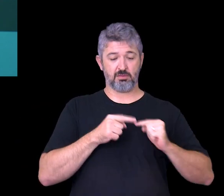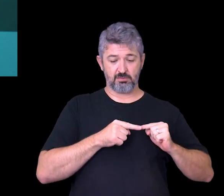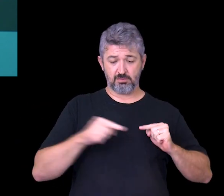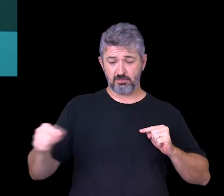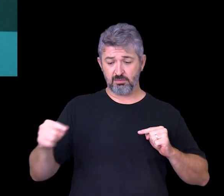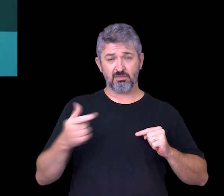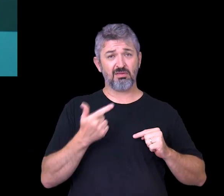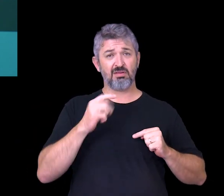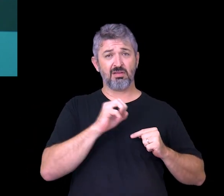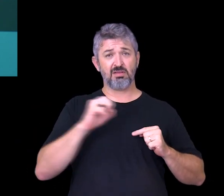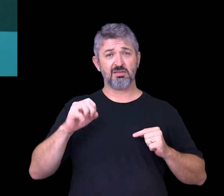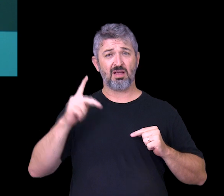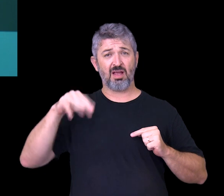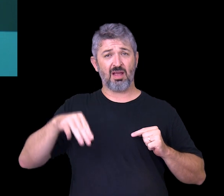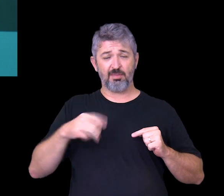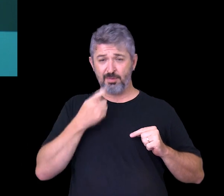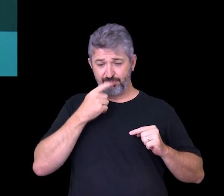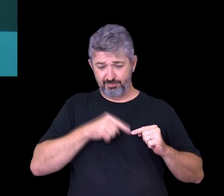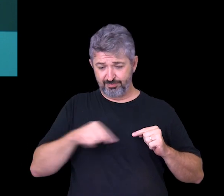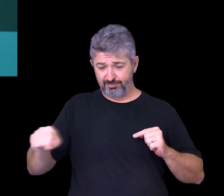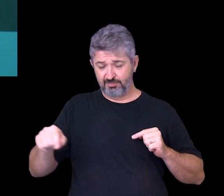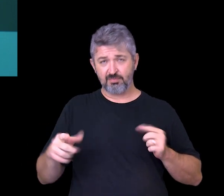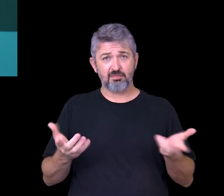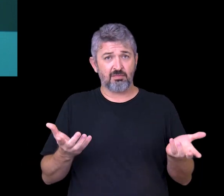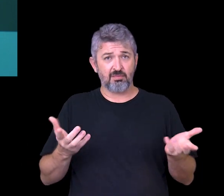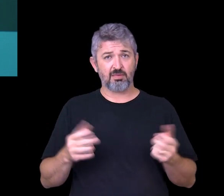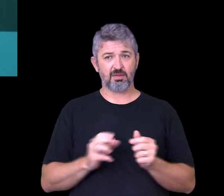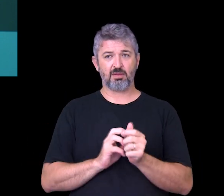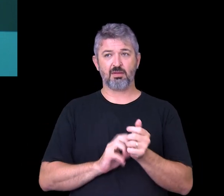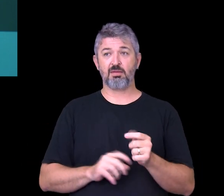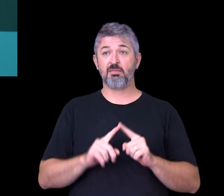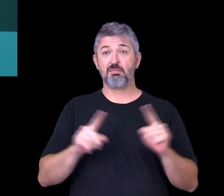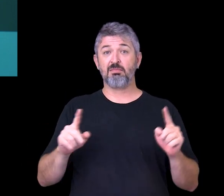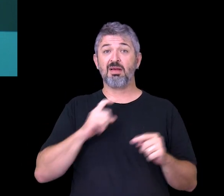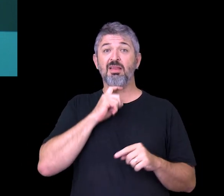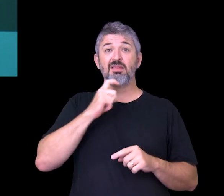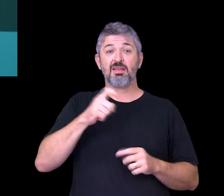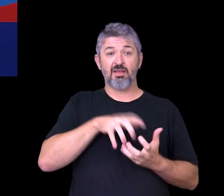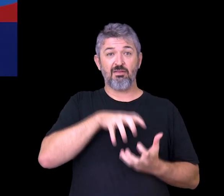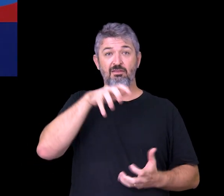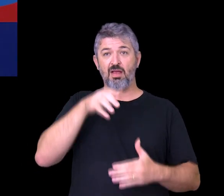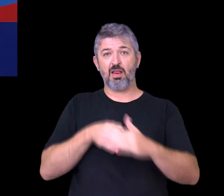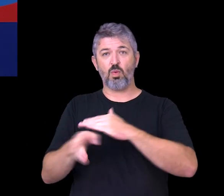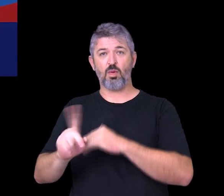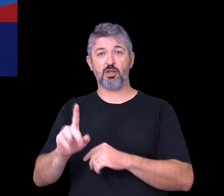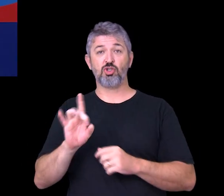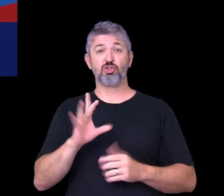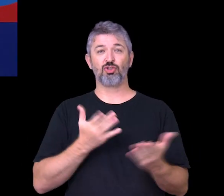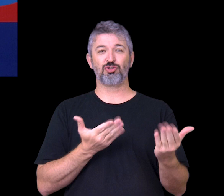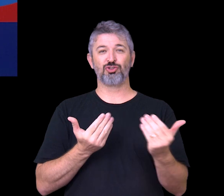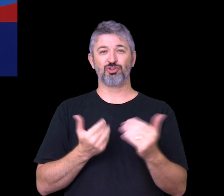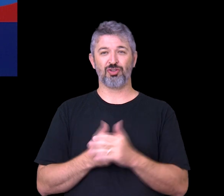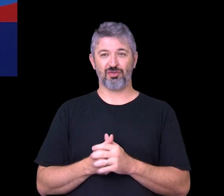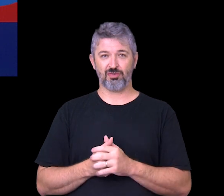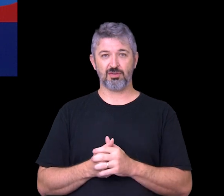quilômetros. Eles saem de lá, mas nenhum dos velhos entra, só os novos. Eles precisavam se